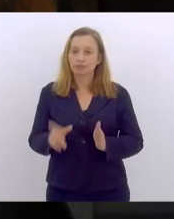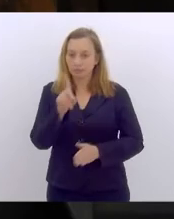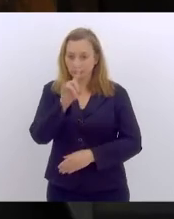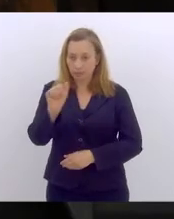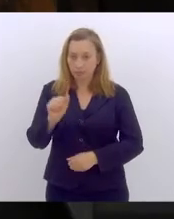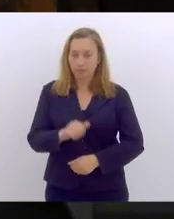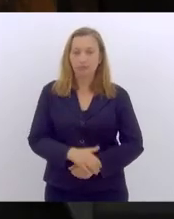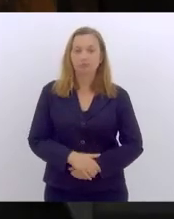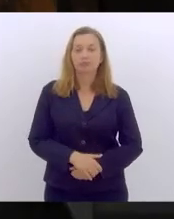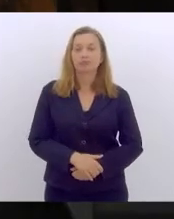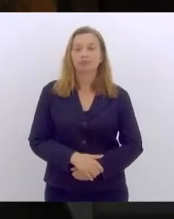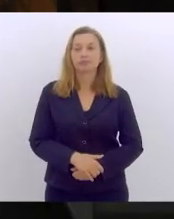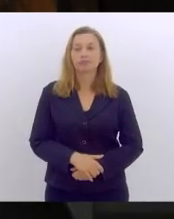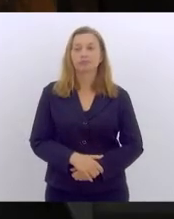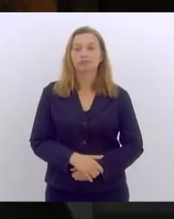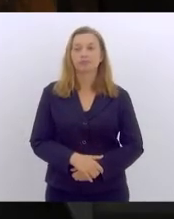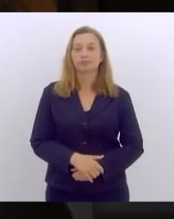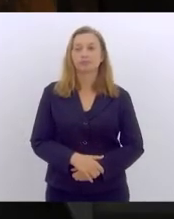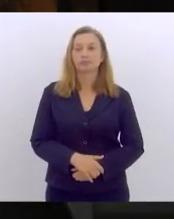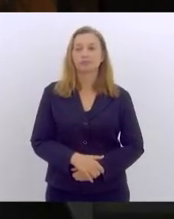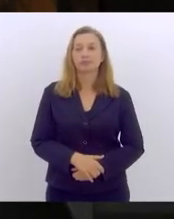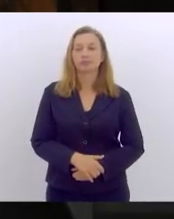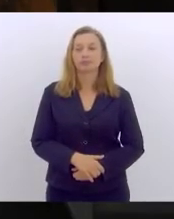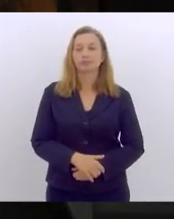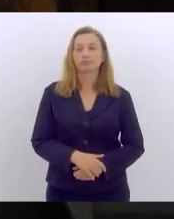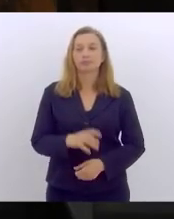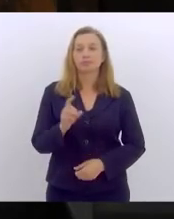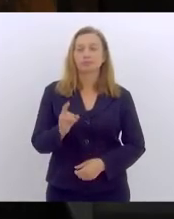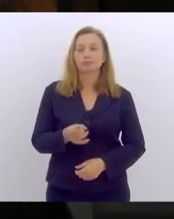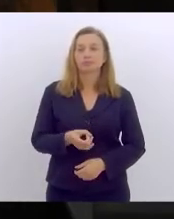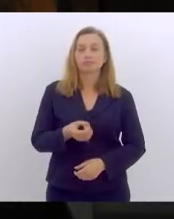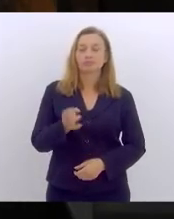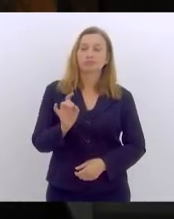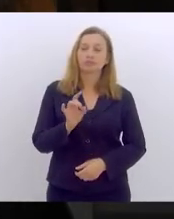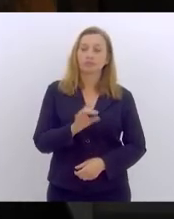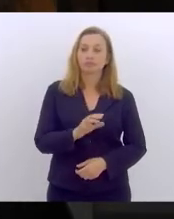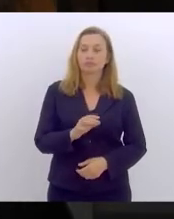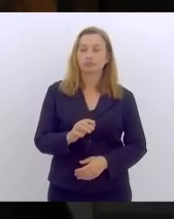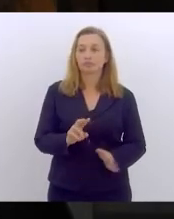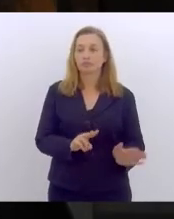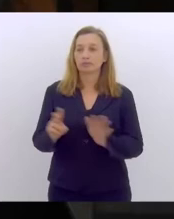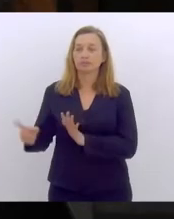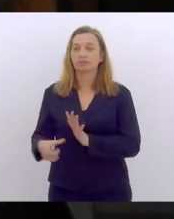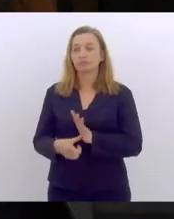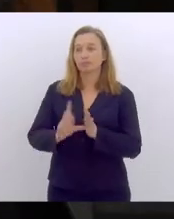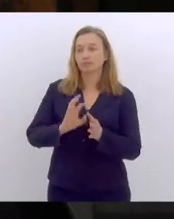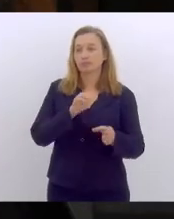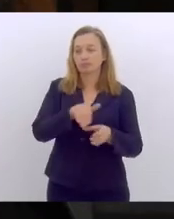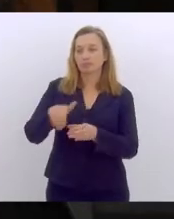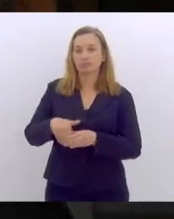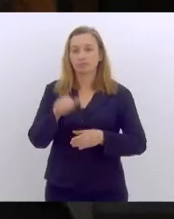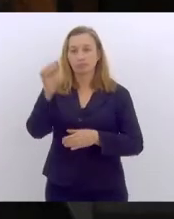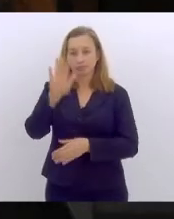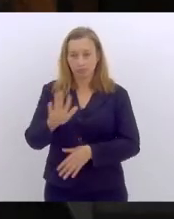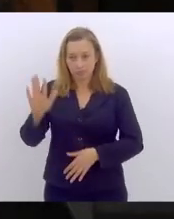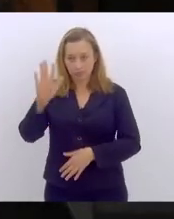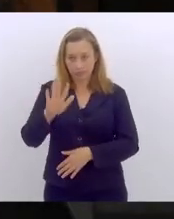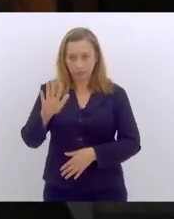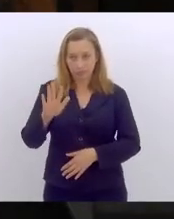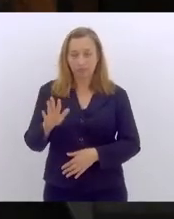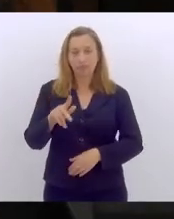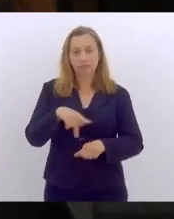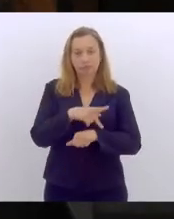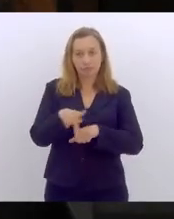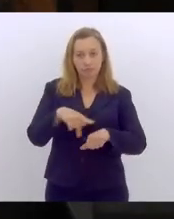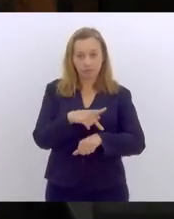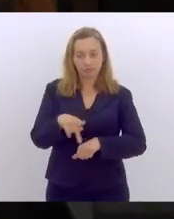dia, na penúltima semana antes das eleições gerais desse